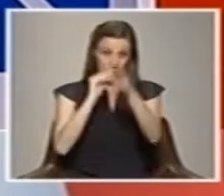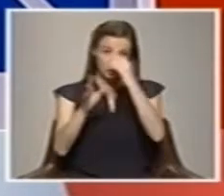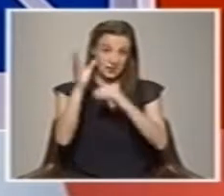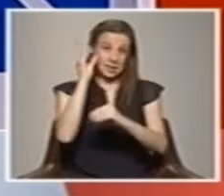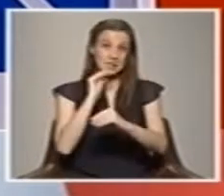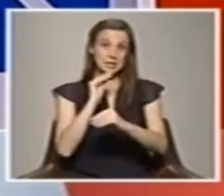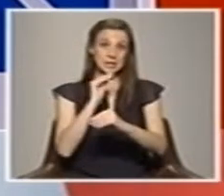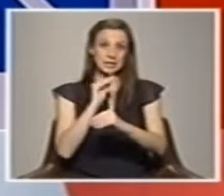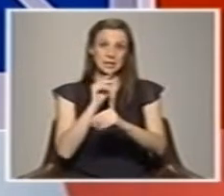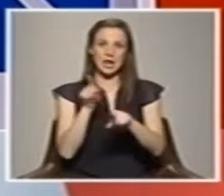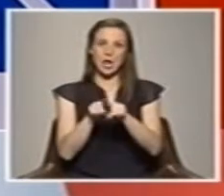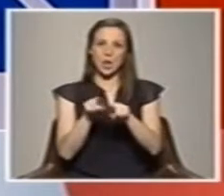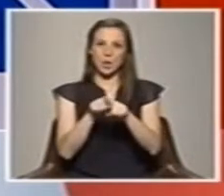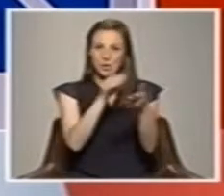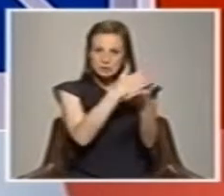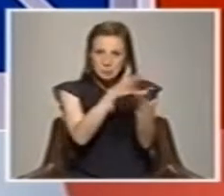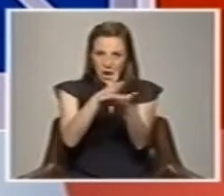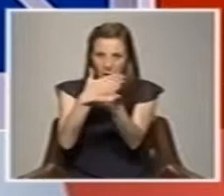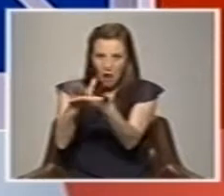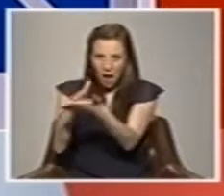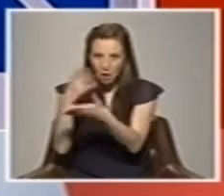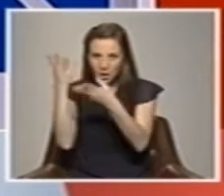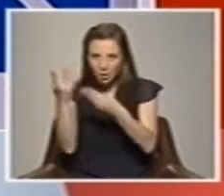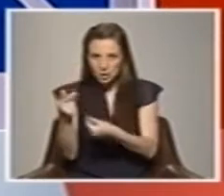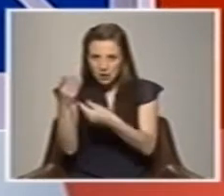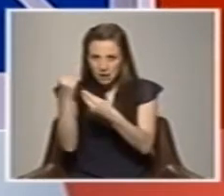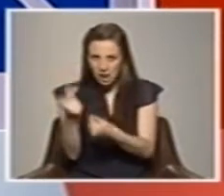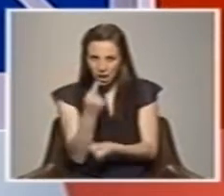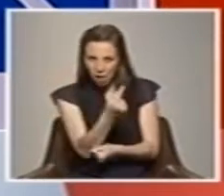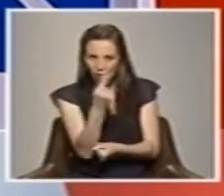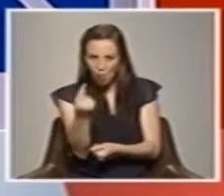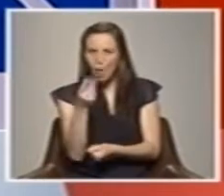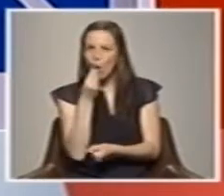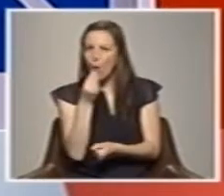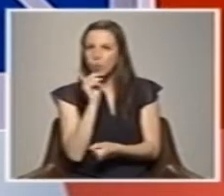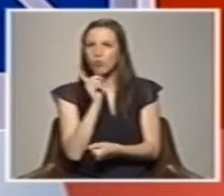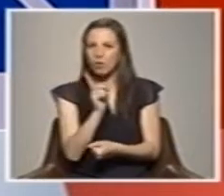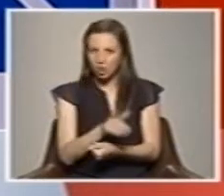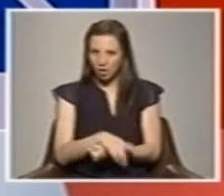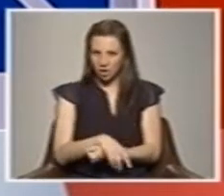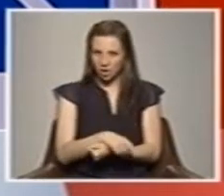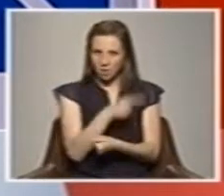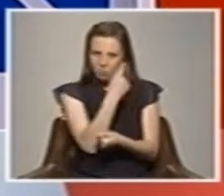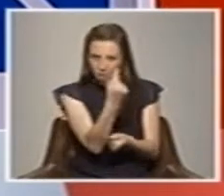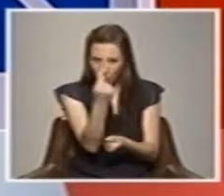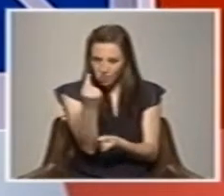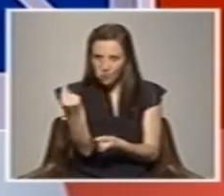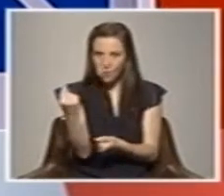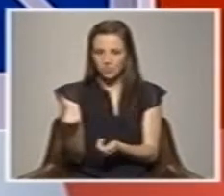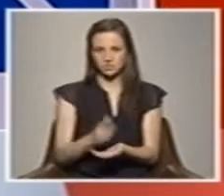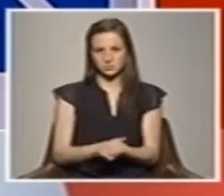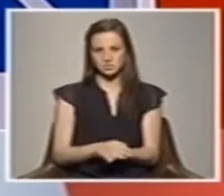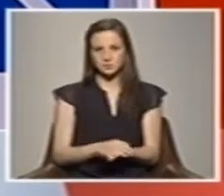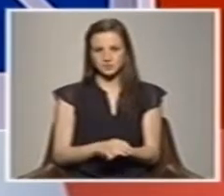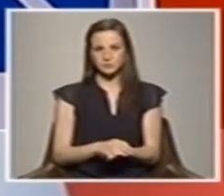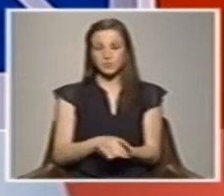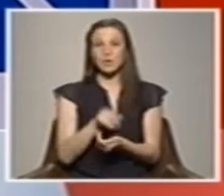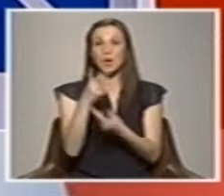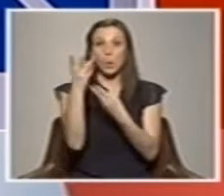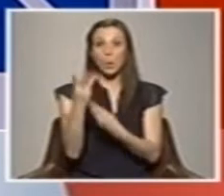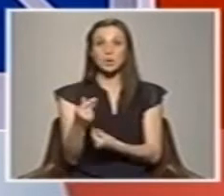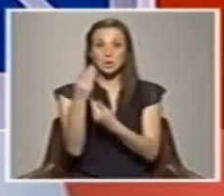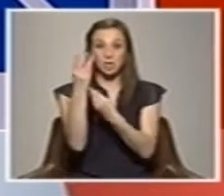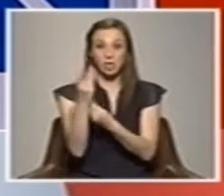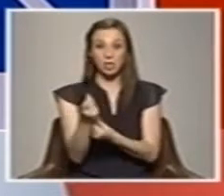a dividir as quantidades, a saber o que é que cada um come, como é que eu divido para cada um, a quantidade,